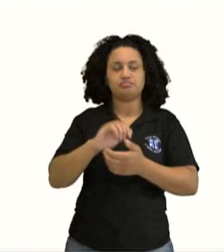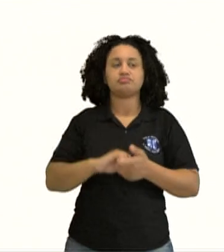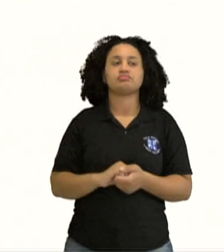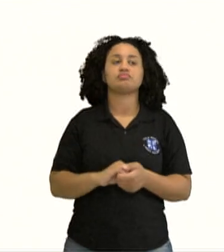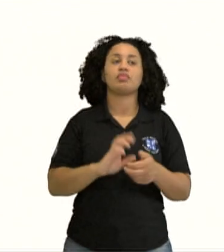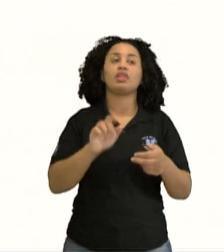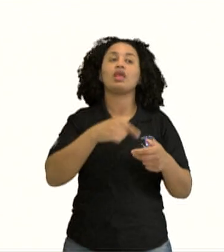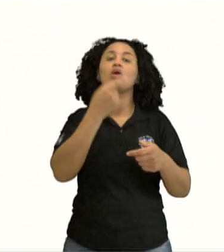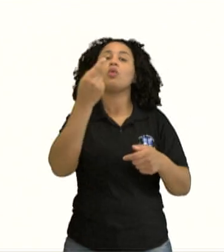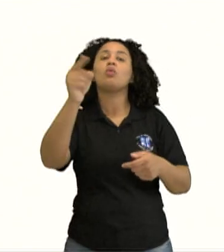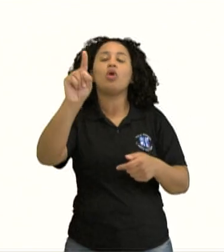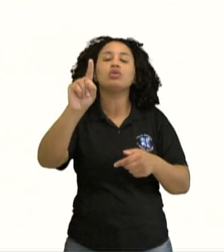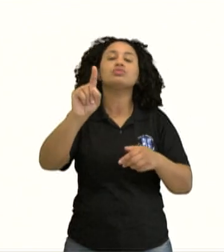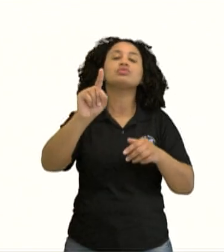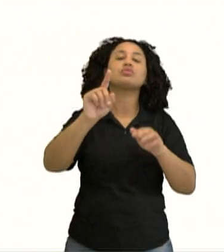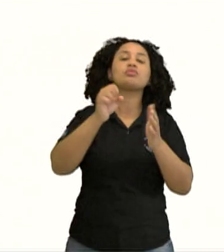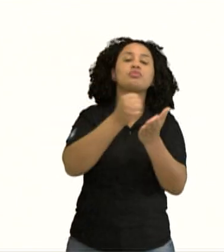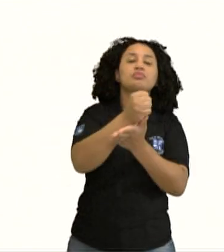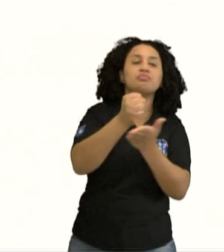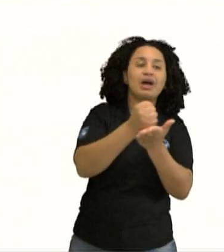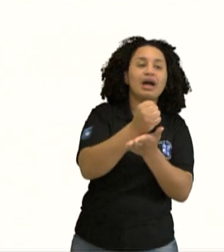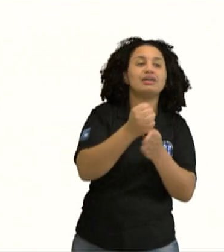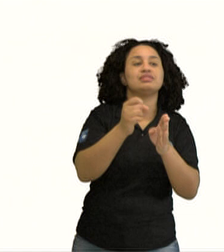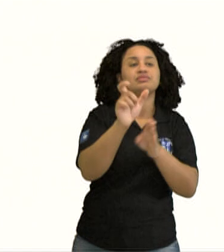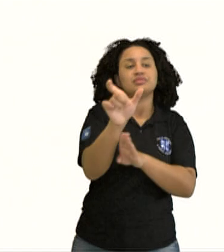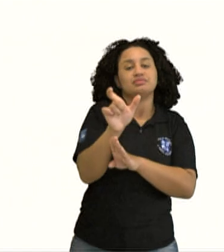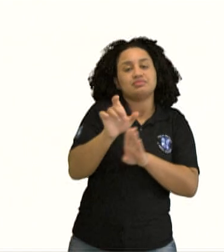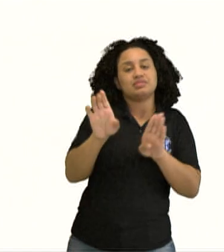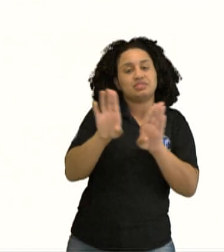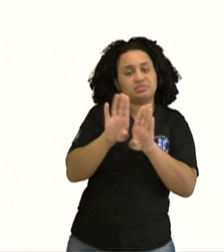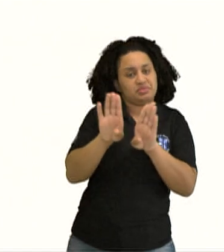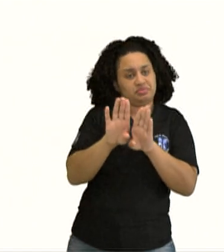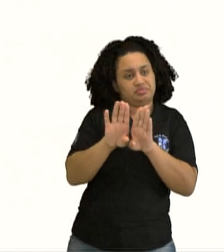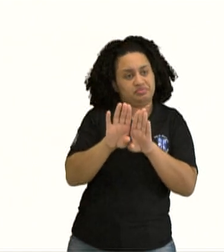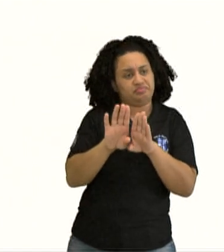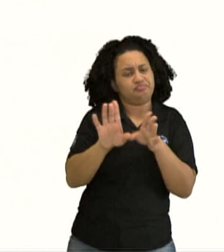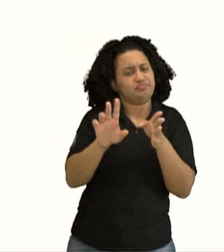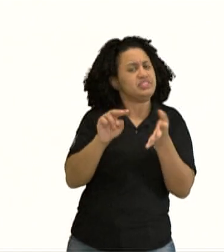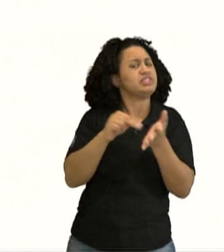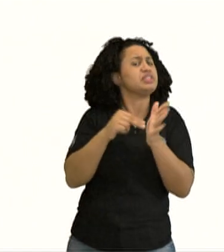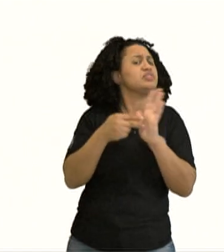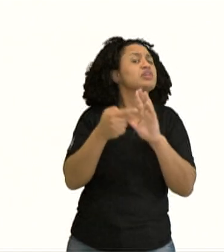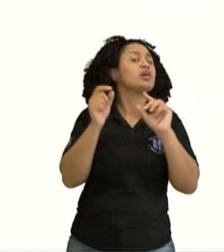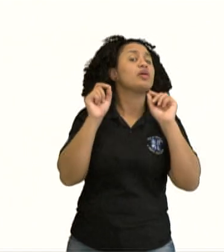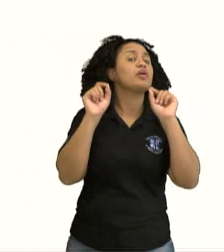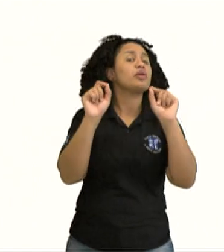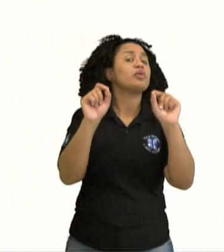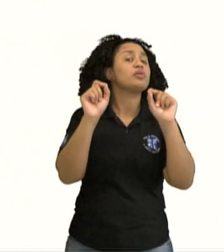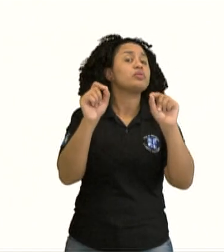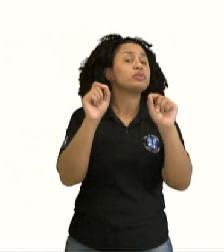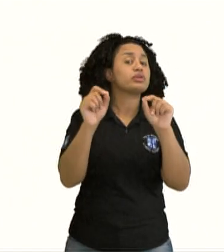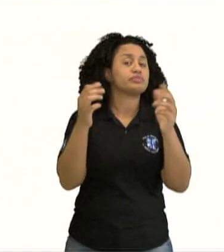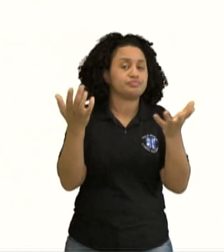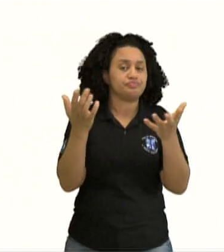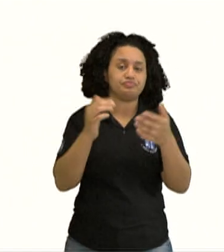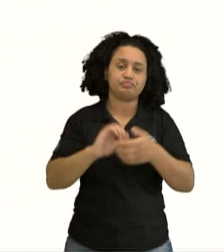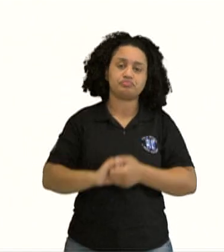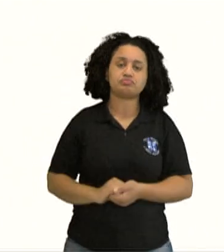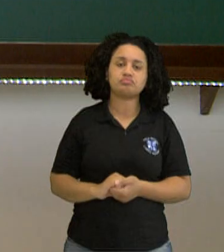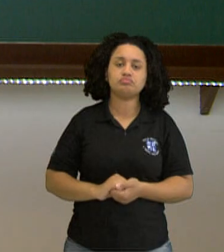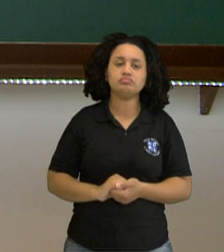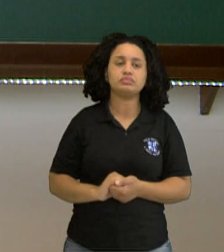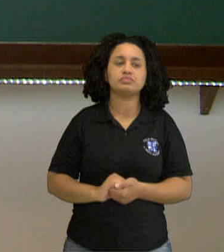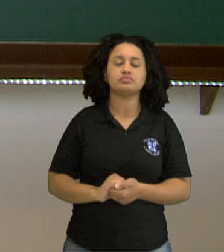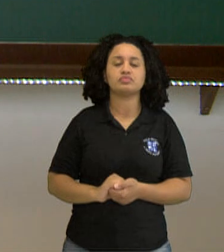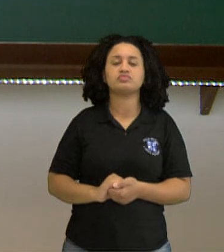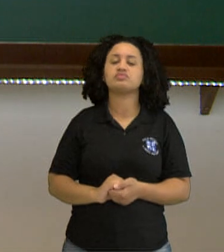O outro a partir dos seus próprios termos. Quer dizer, pessoal, você vai